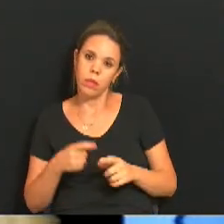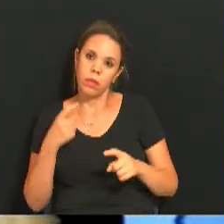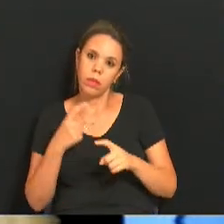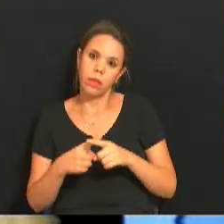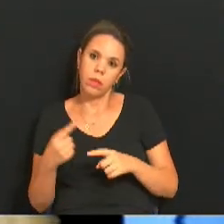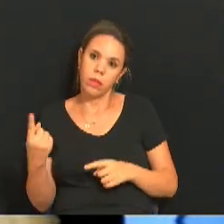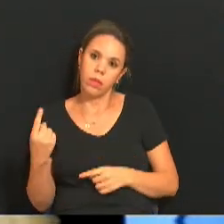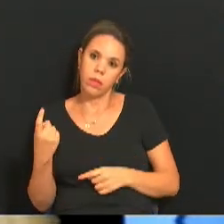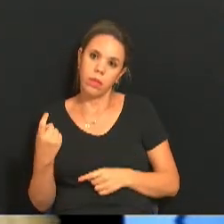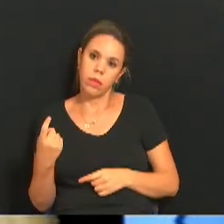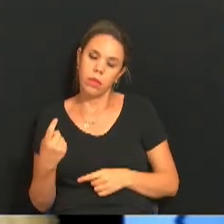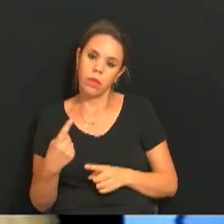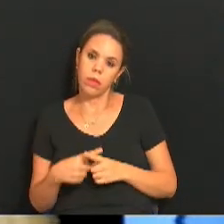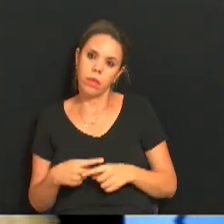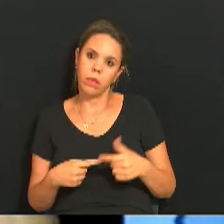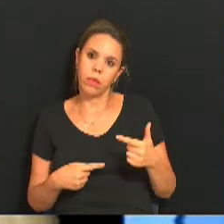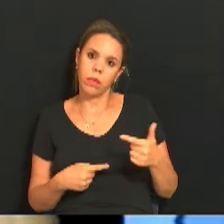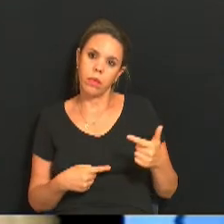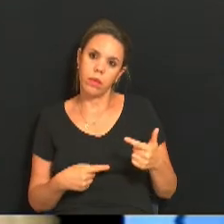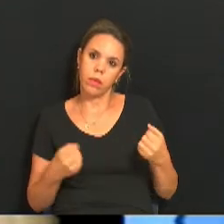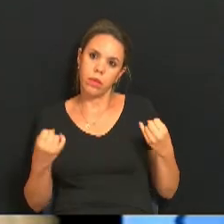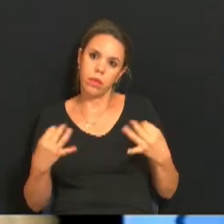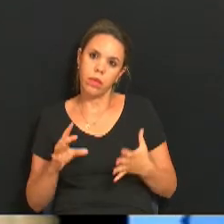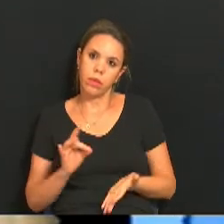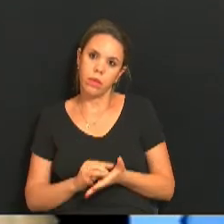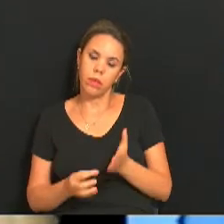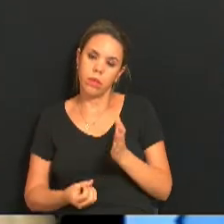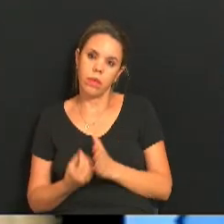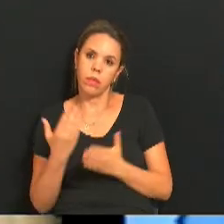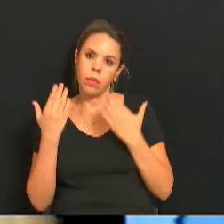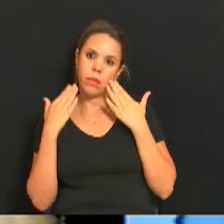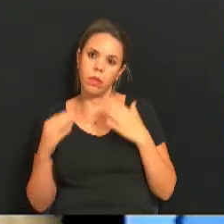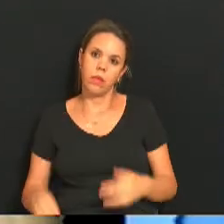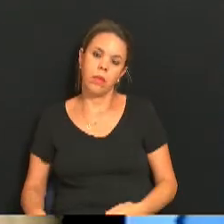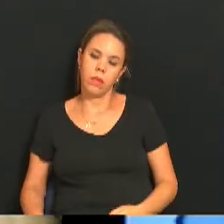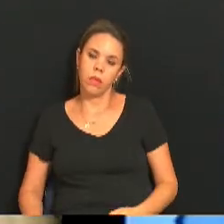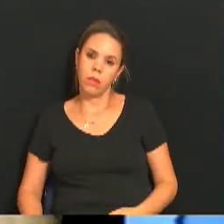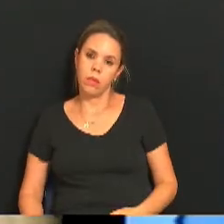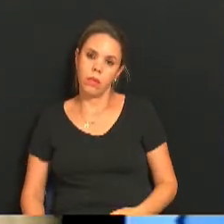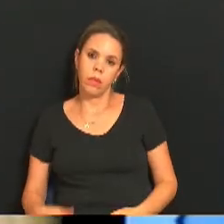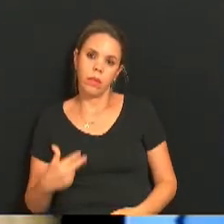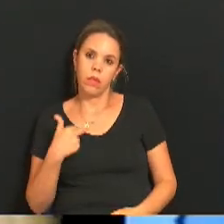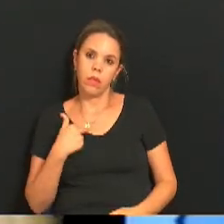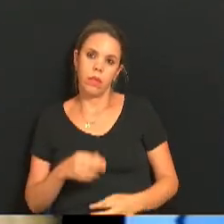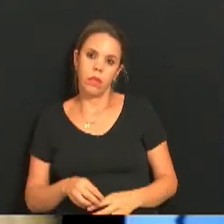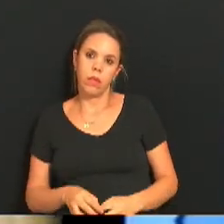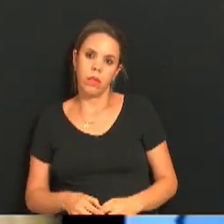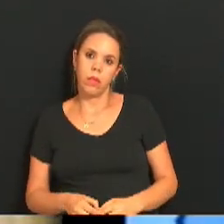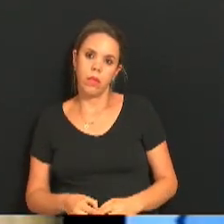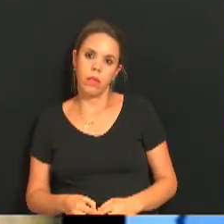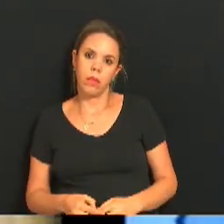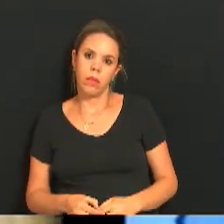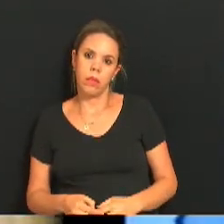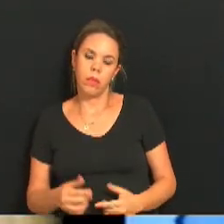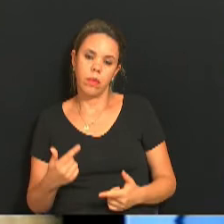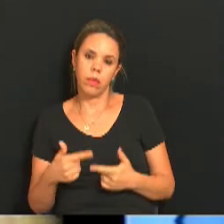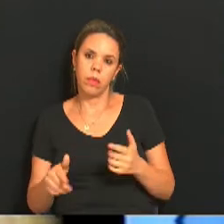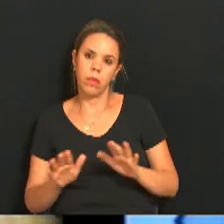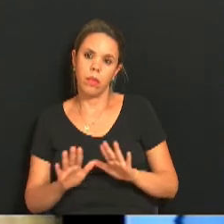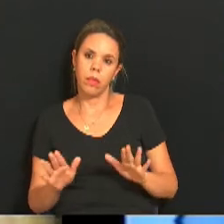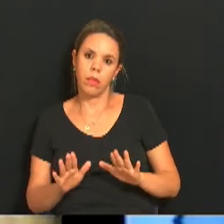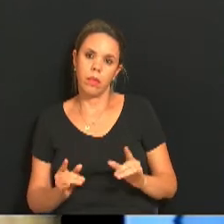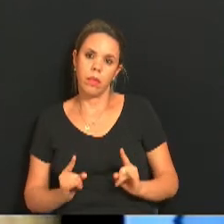outro nesses dois ele disse da forma original já posso ir maquete não é possível colocar maquete alguma coisa que não seja uma